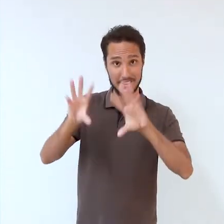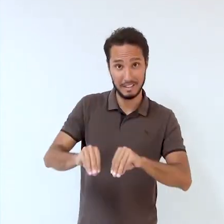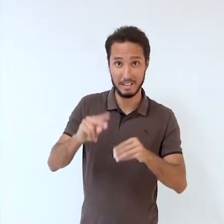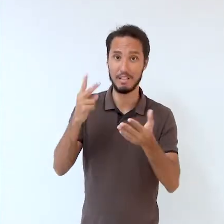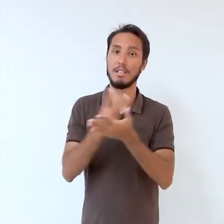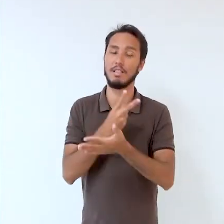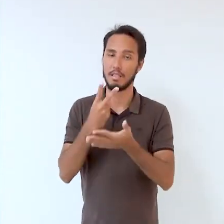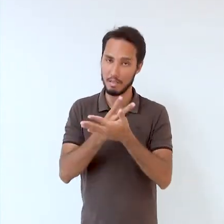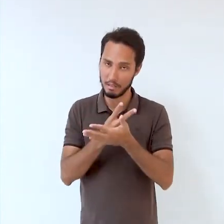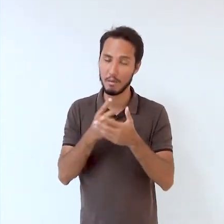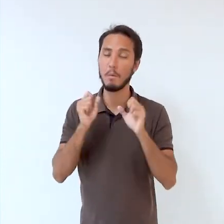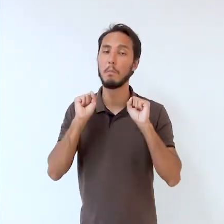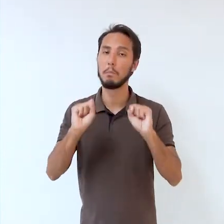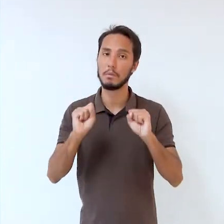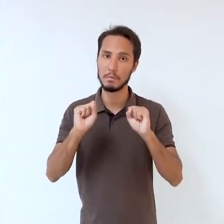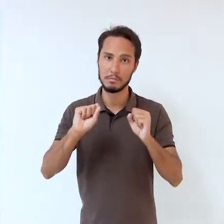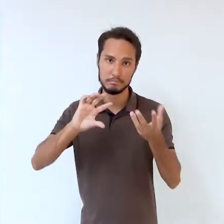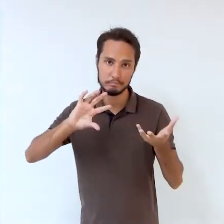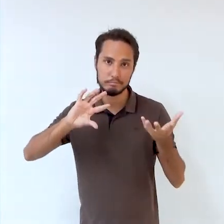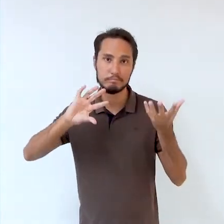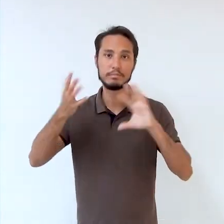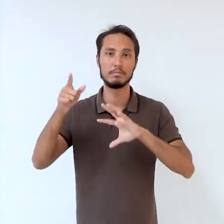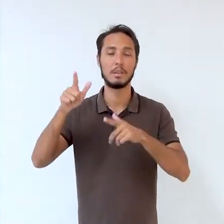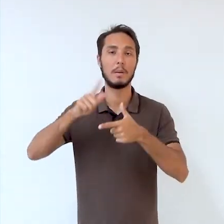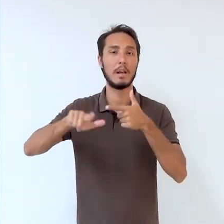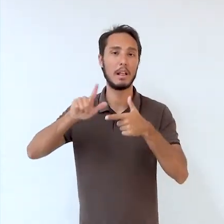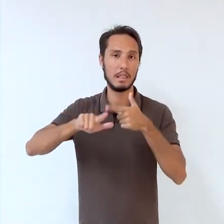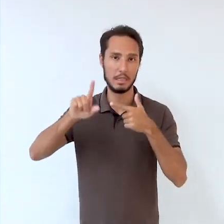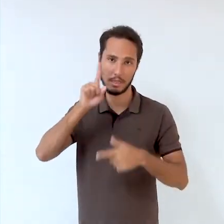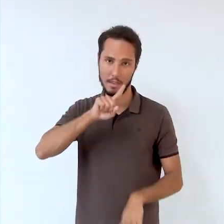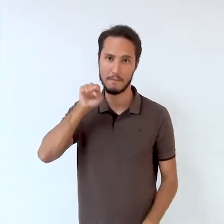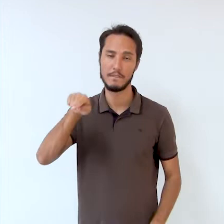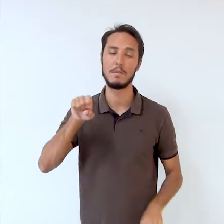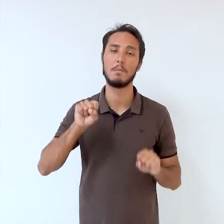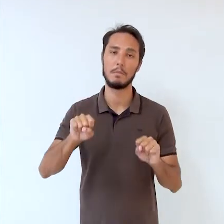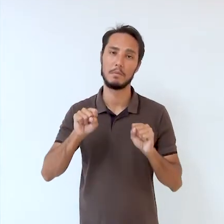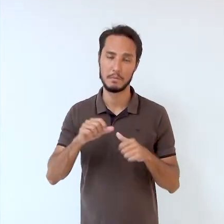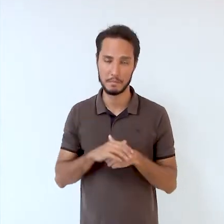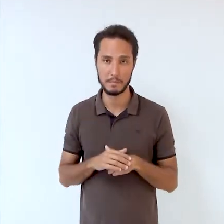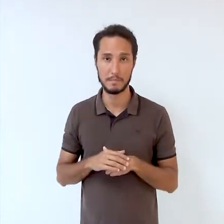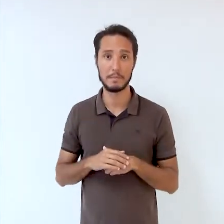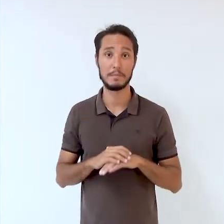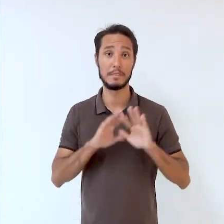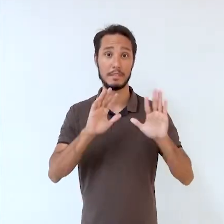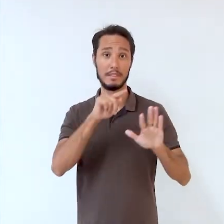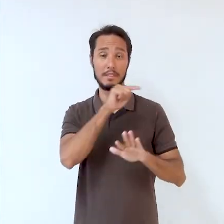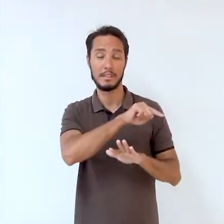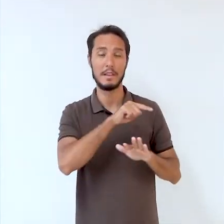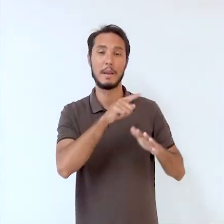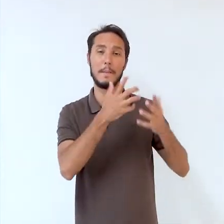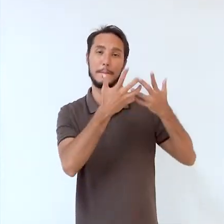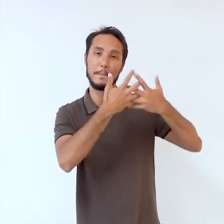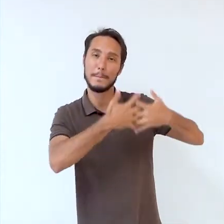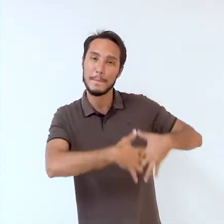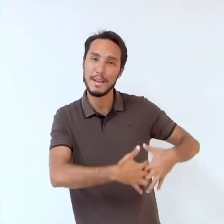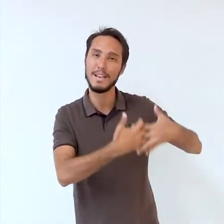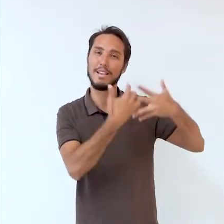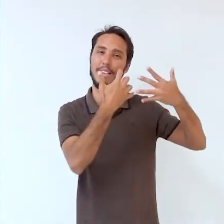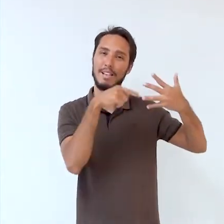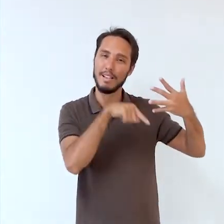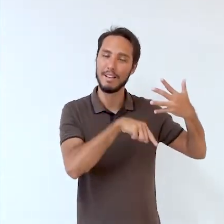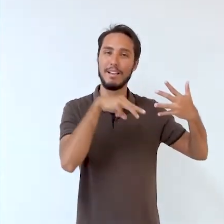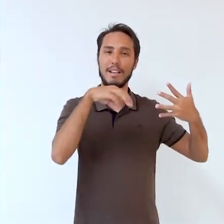desligamento incorreto também pode ocasionar problemas com o HD. Em relação à parte